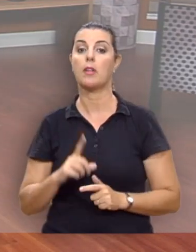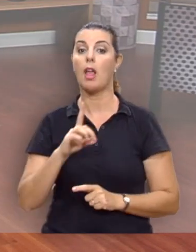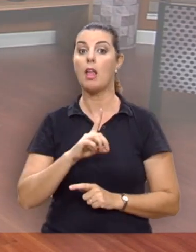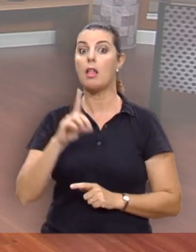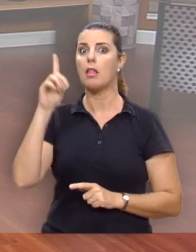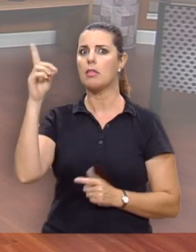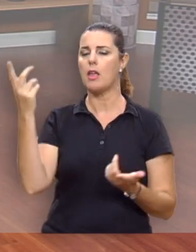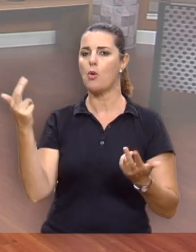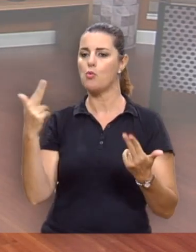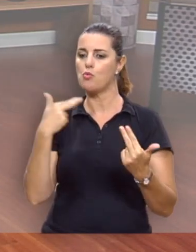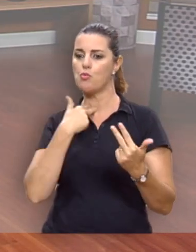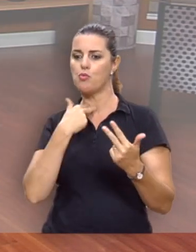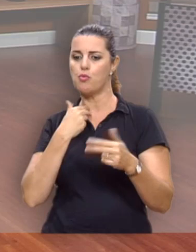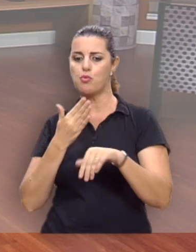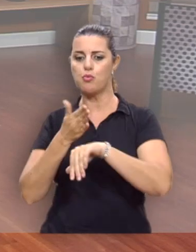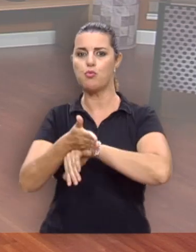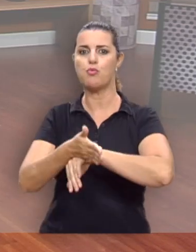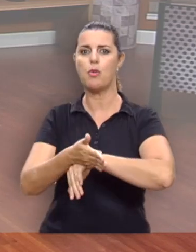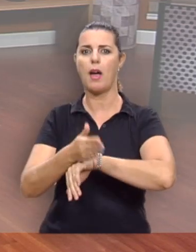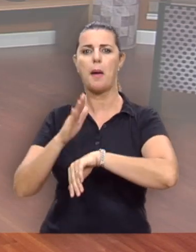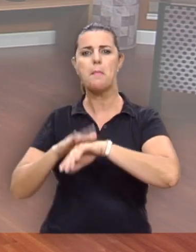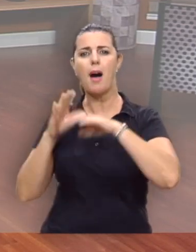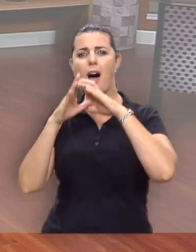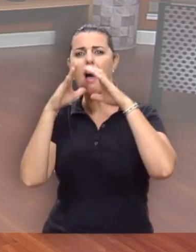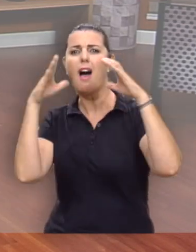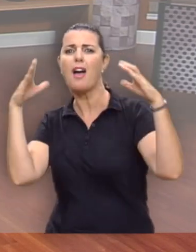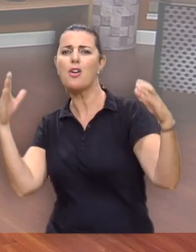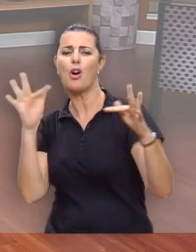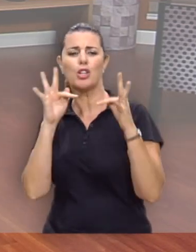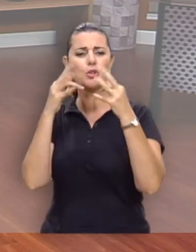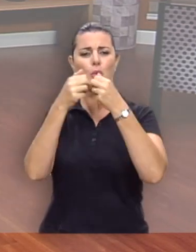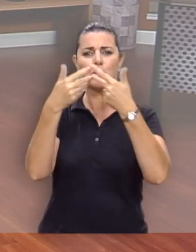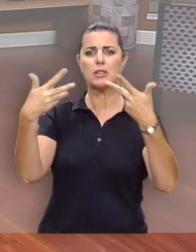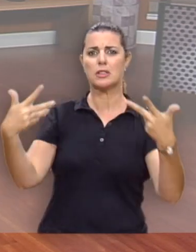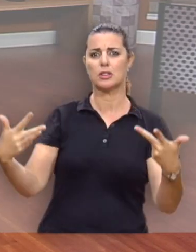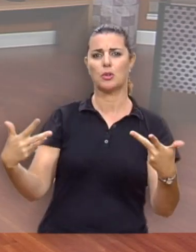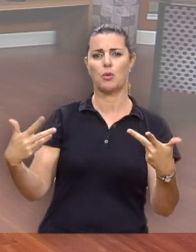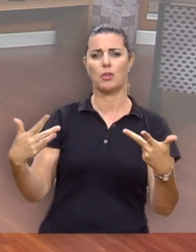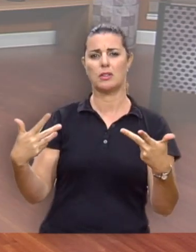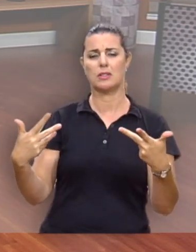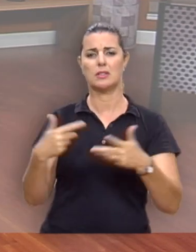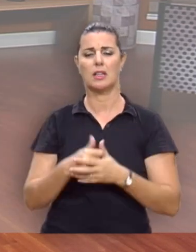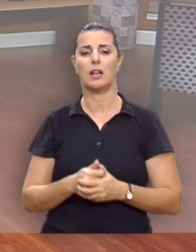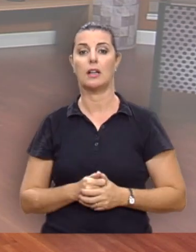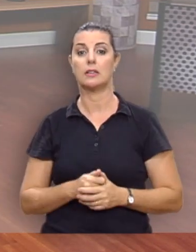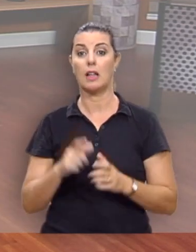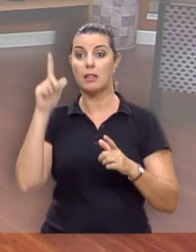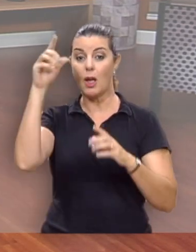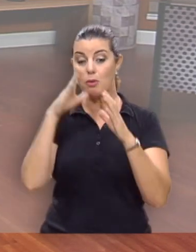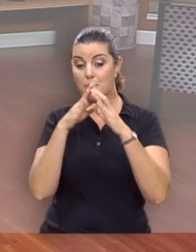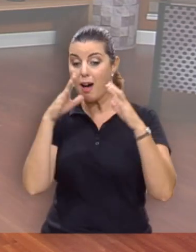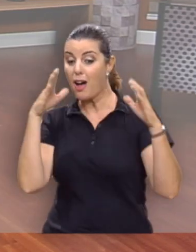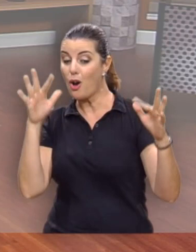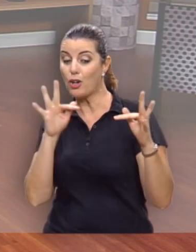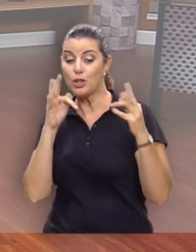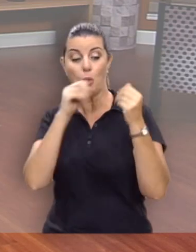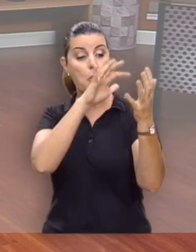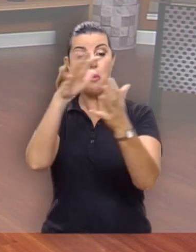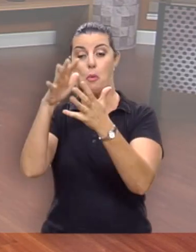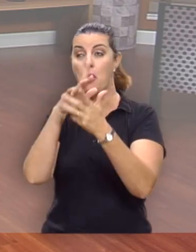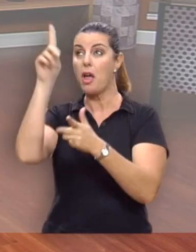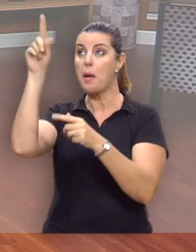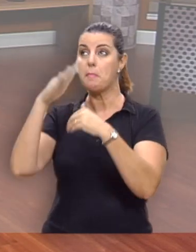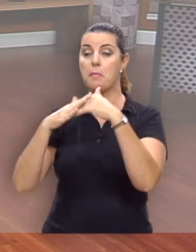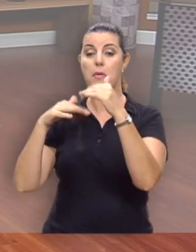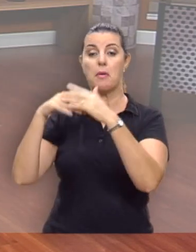o que significa isso? Significa que Ele é maior do que tudo quanto existe, que Ele é maior do que todo o universo que Ele